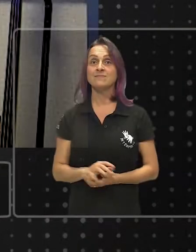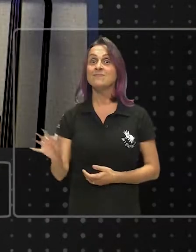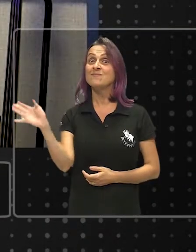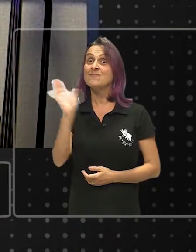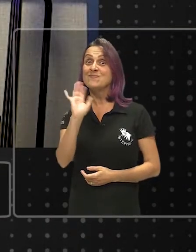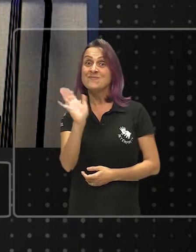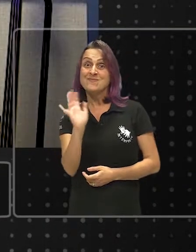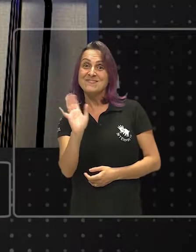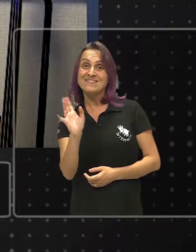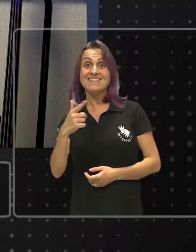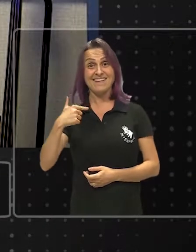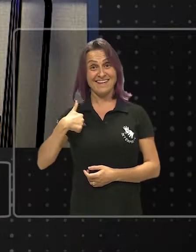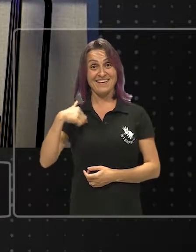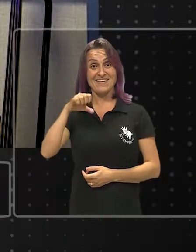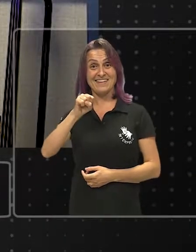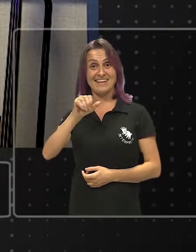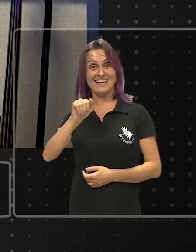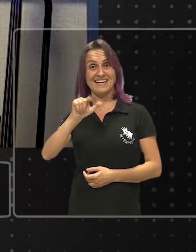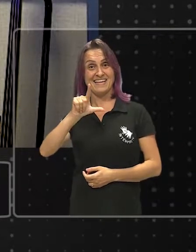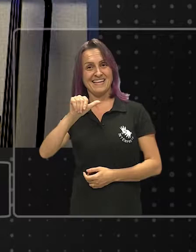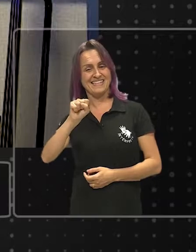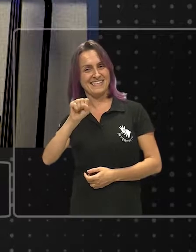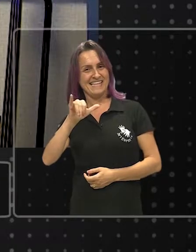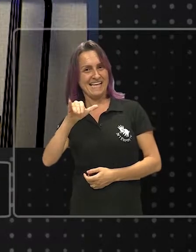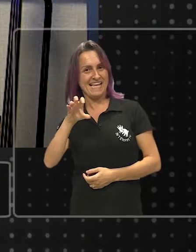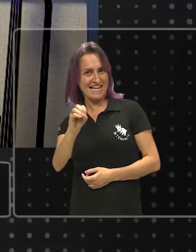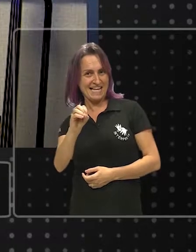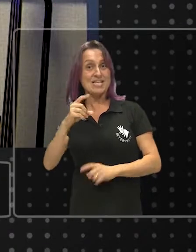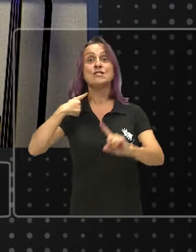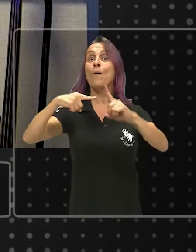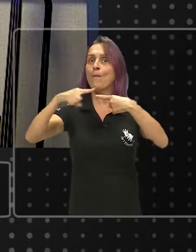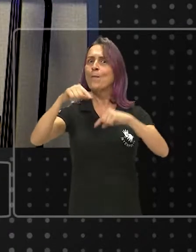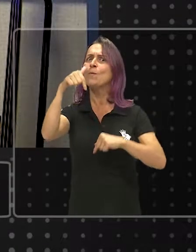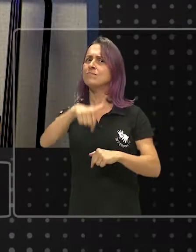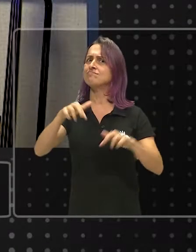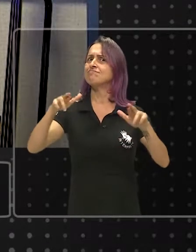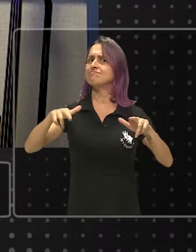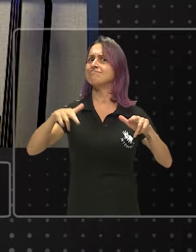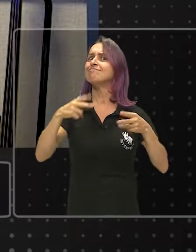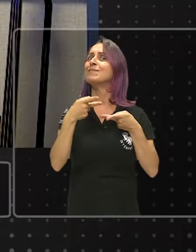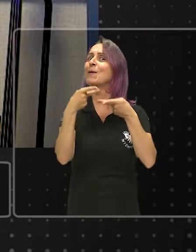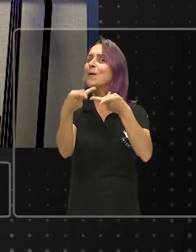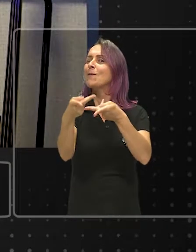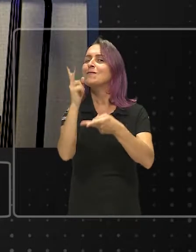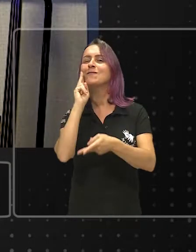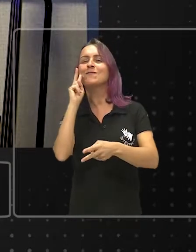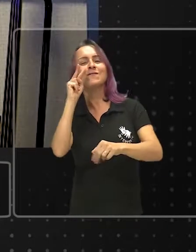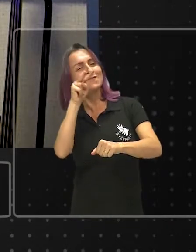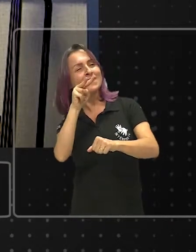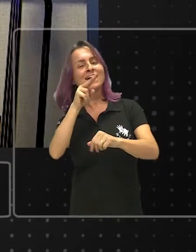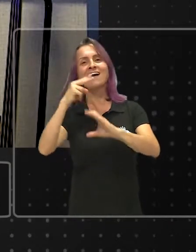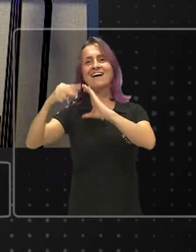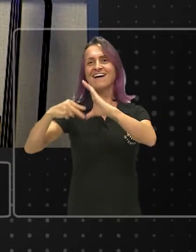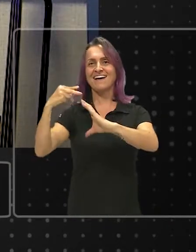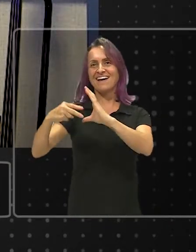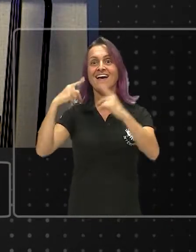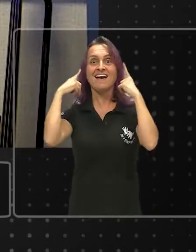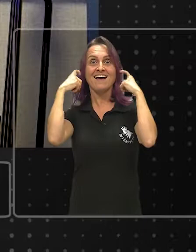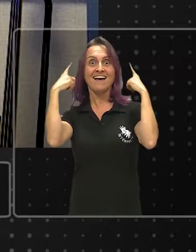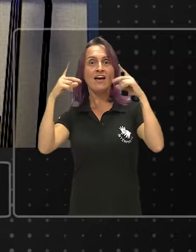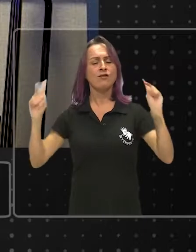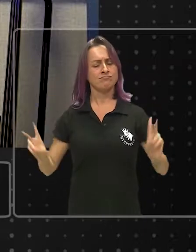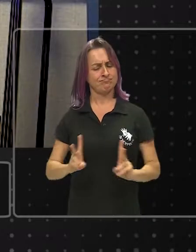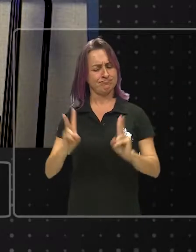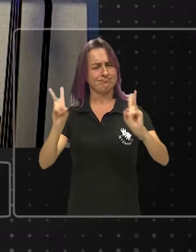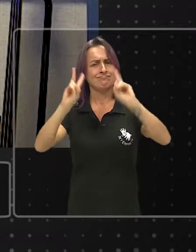Aí, galera, eu sou o Salésio Silva, músico da região. Quero convidá-los para assistir o programa Câmara Acústica, que